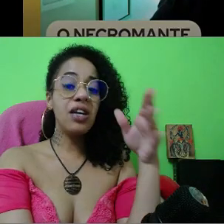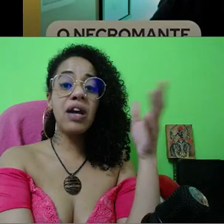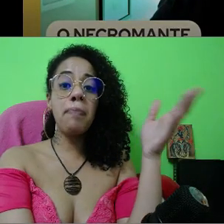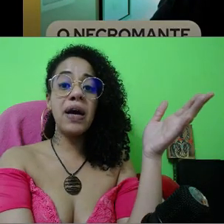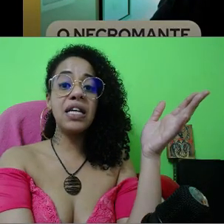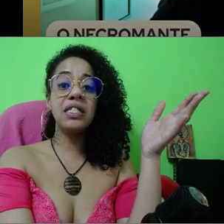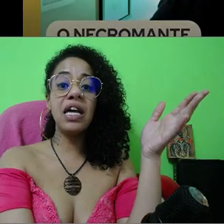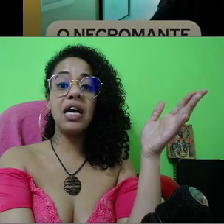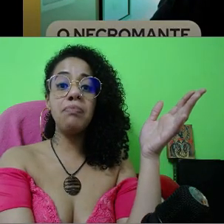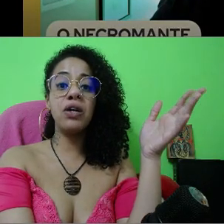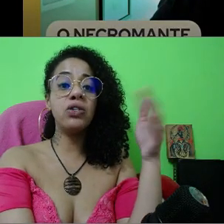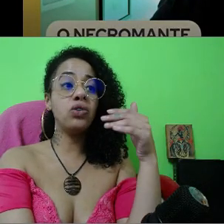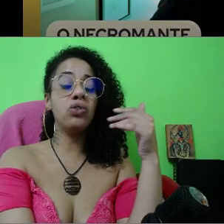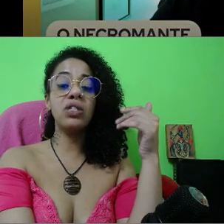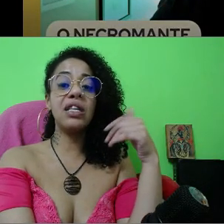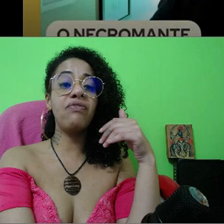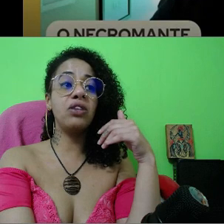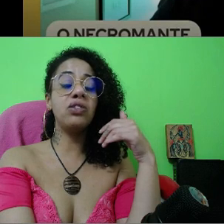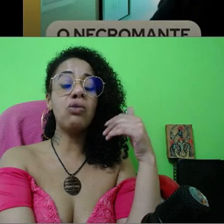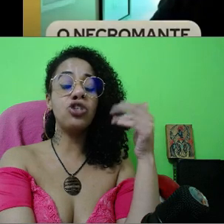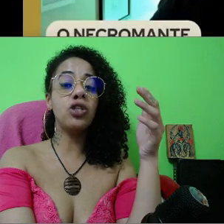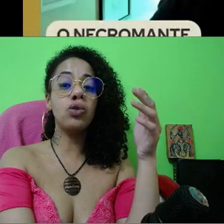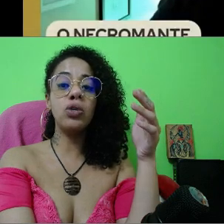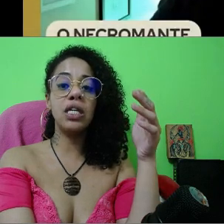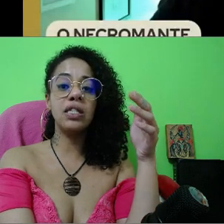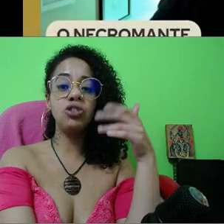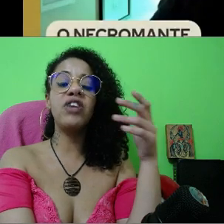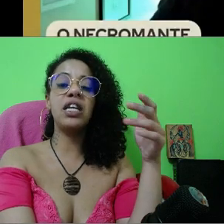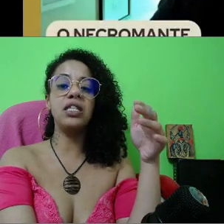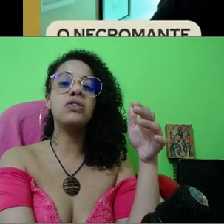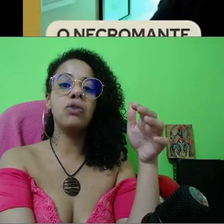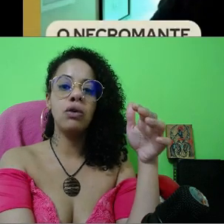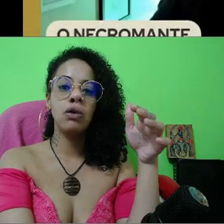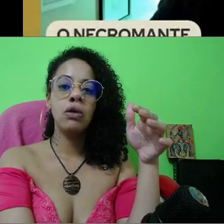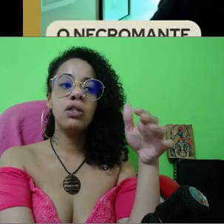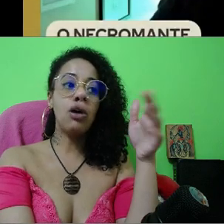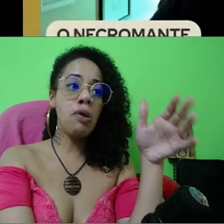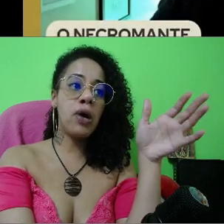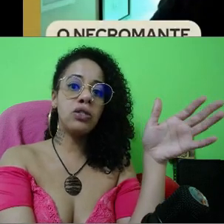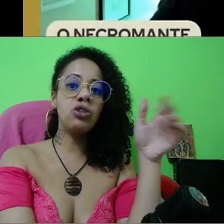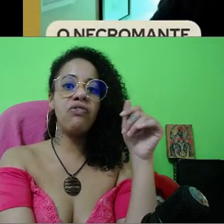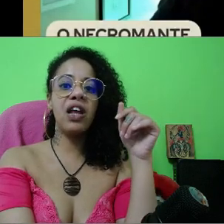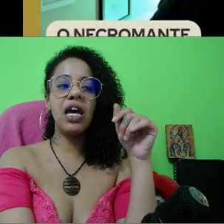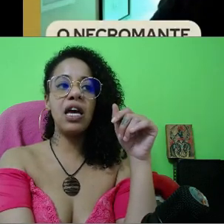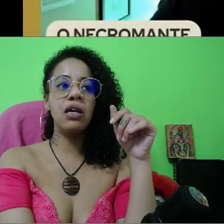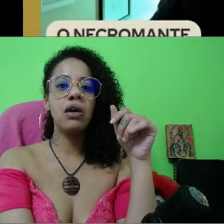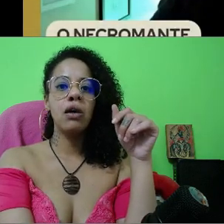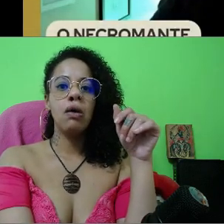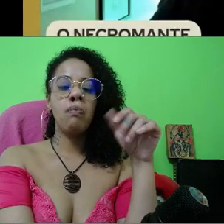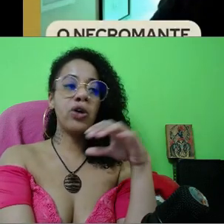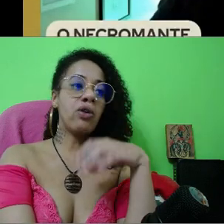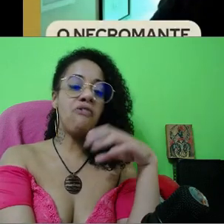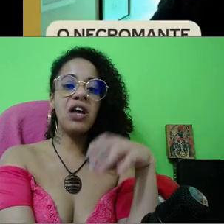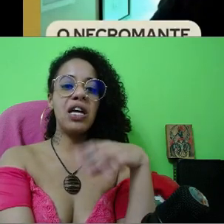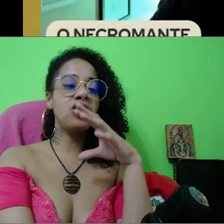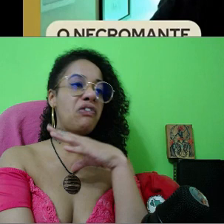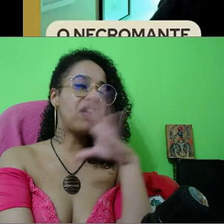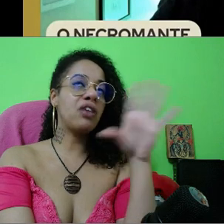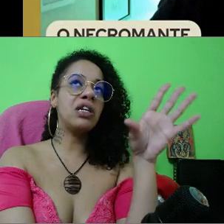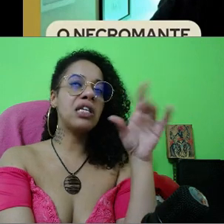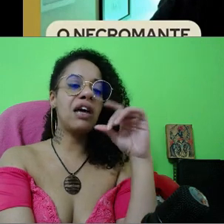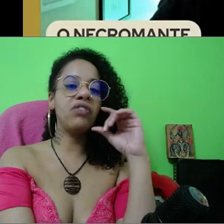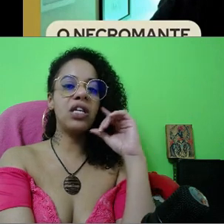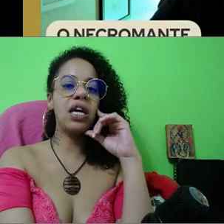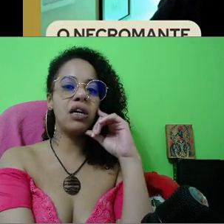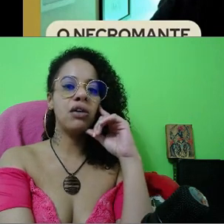que não quer aparecer mano isso tudo que você tá falando são conjecturas eu te falei isso então me mostra onde eu falei porque o que eu falei